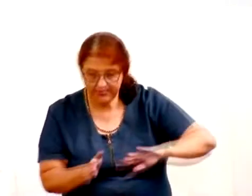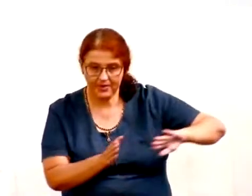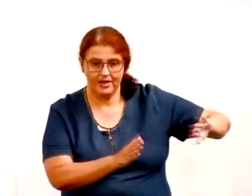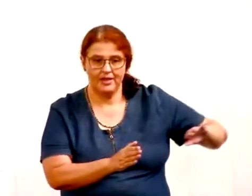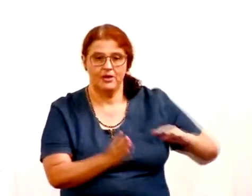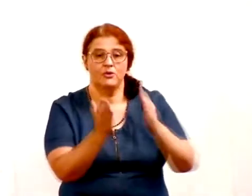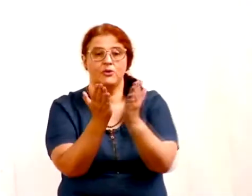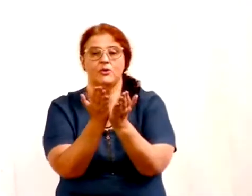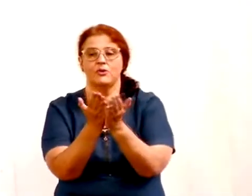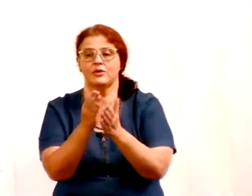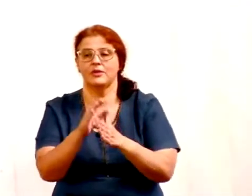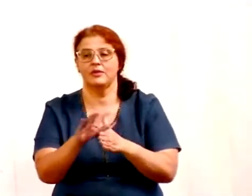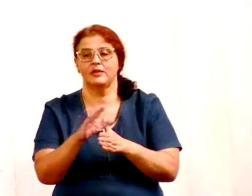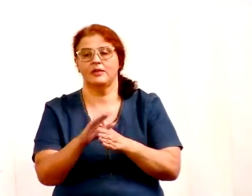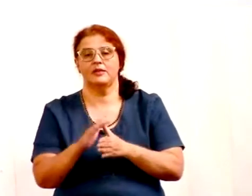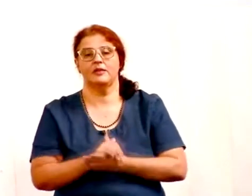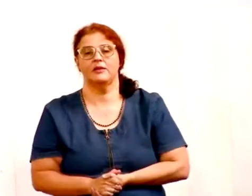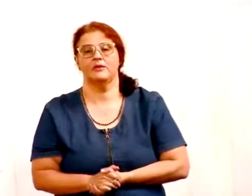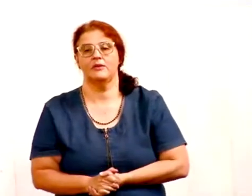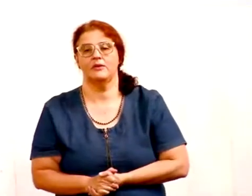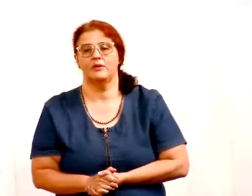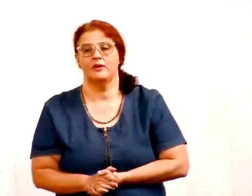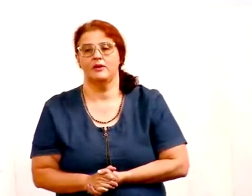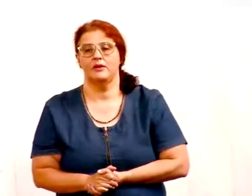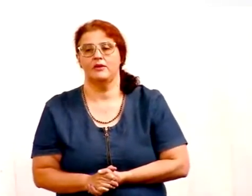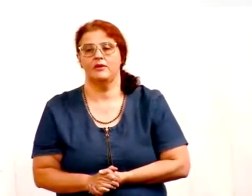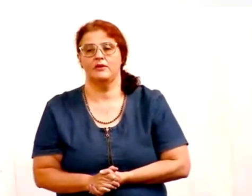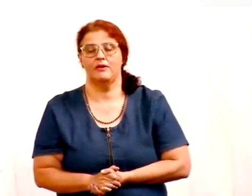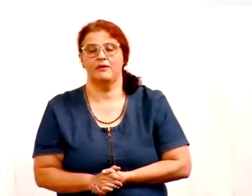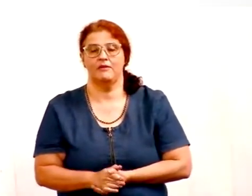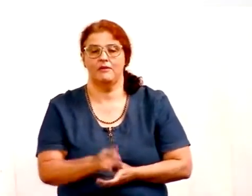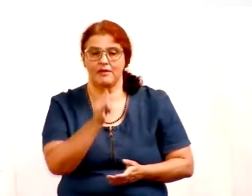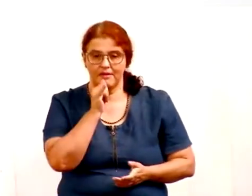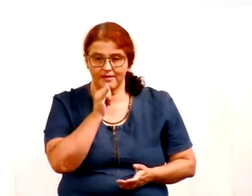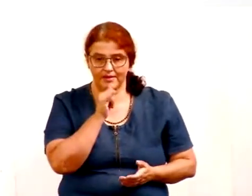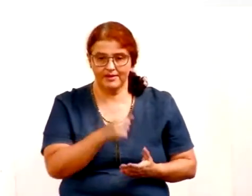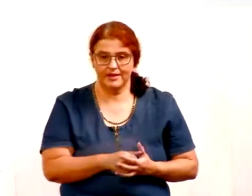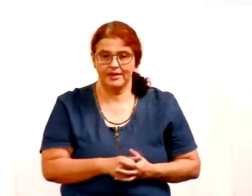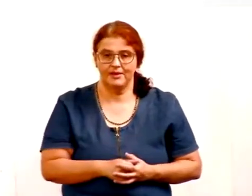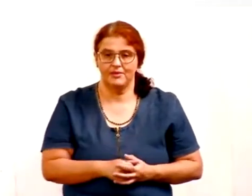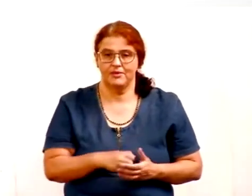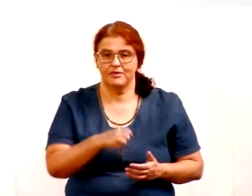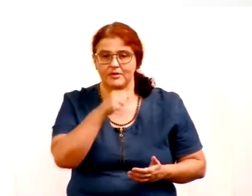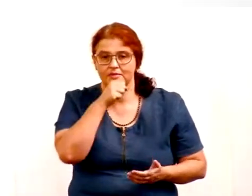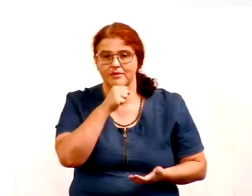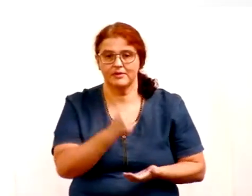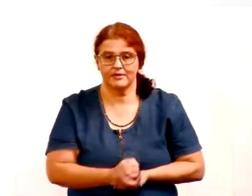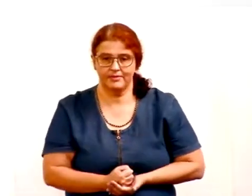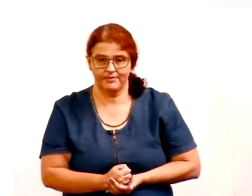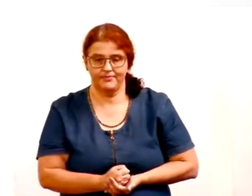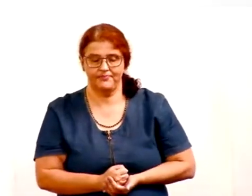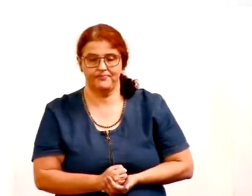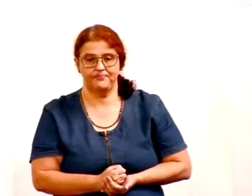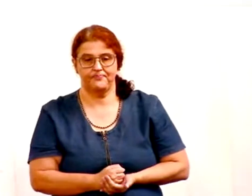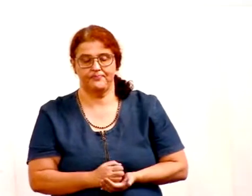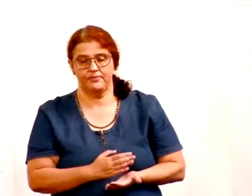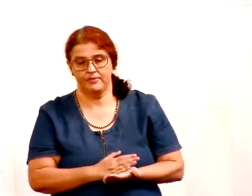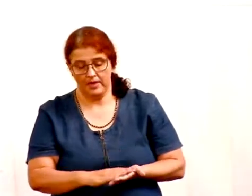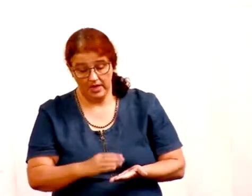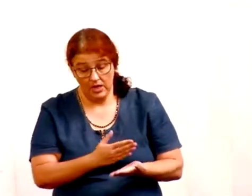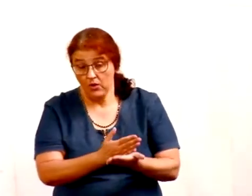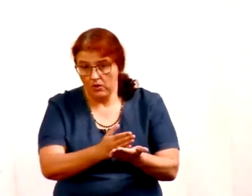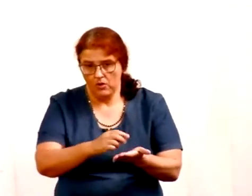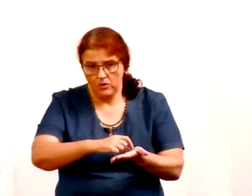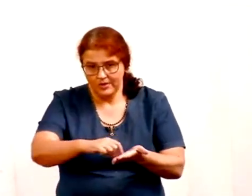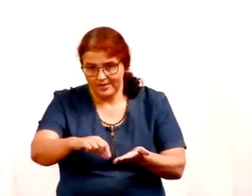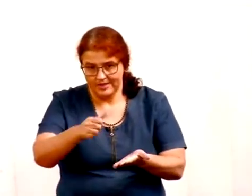Corinto, ele vai tomar um exemplo do Antigo Testamento. Os 6 primeiros versículos vão nos